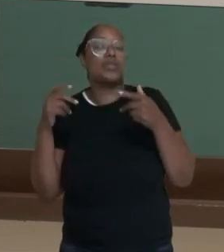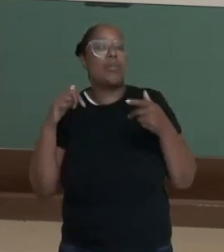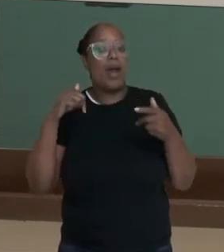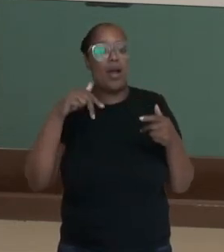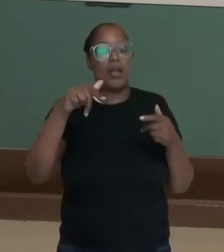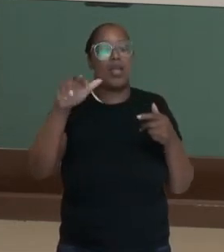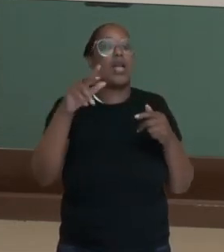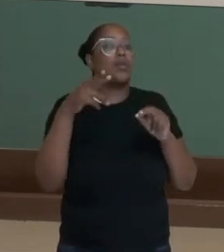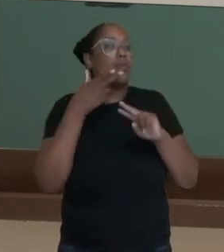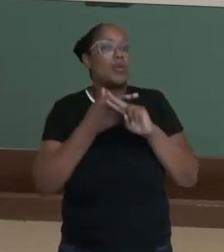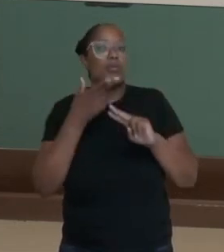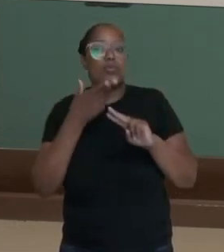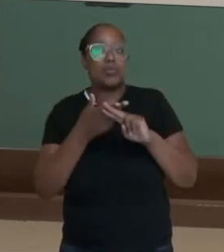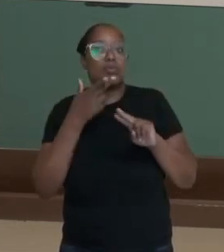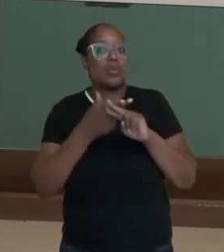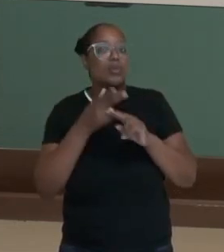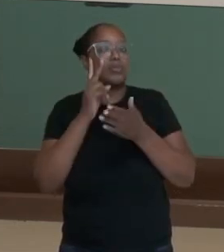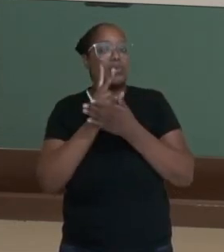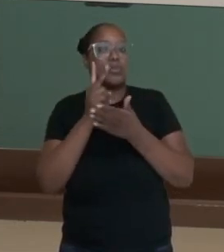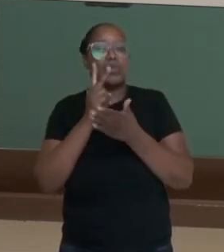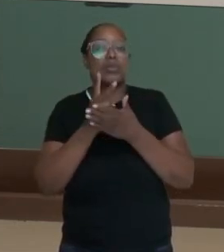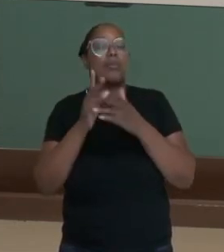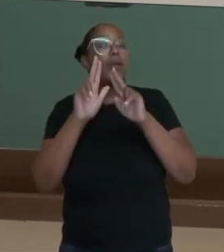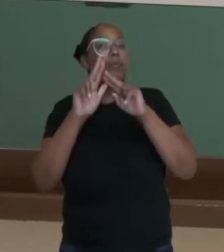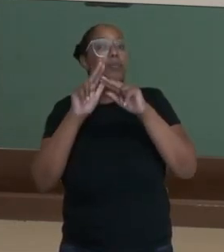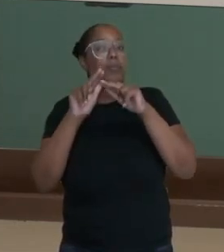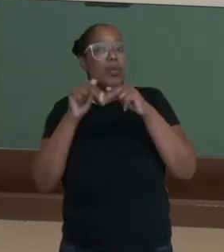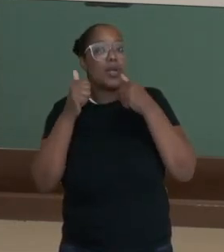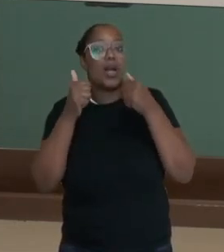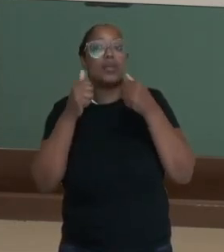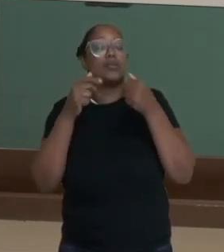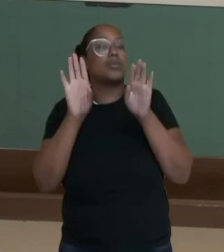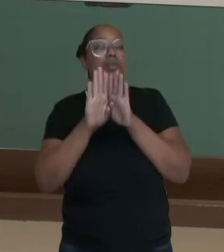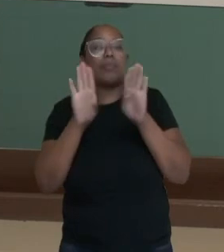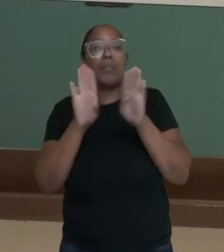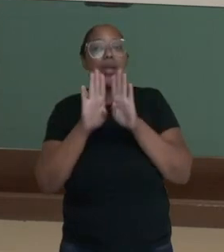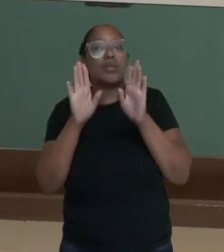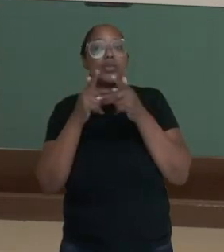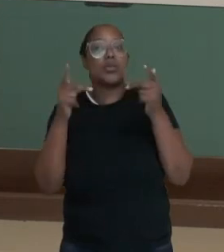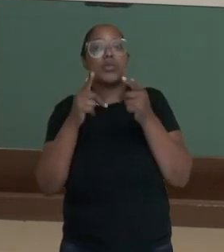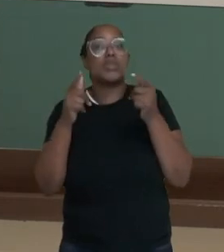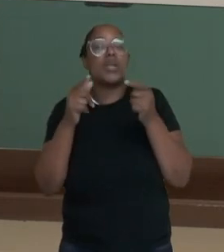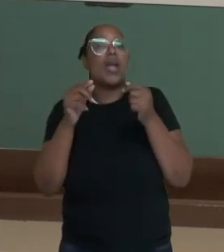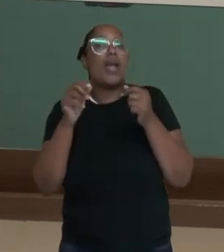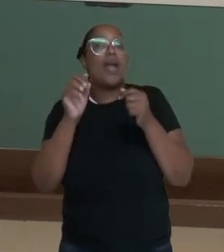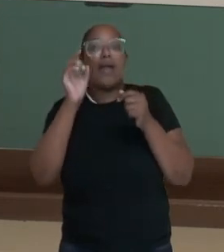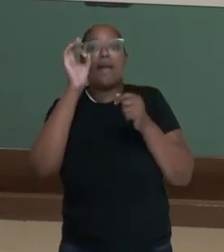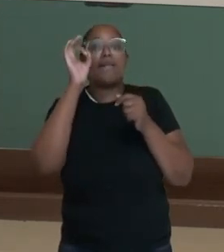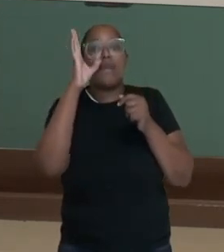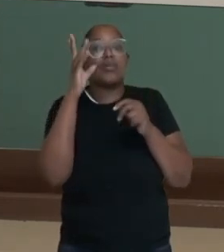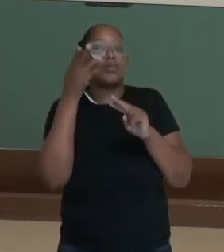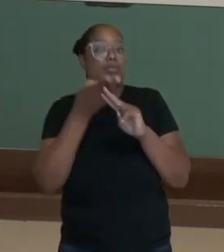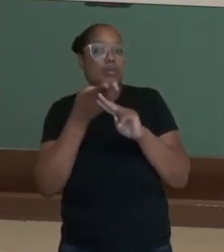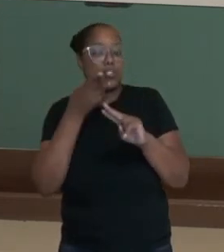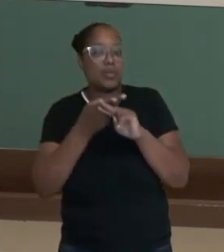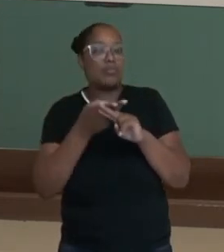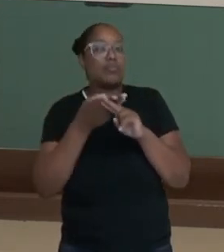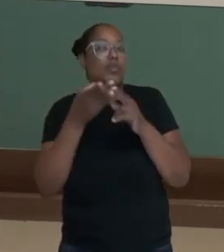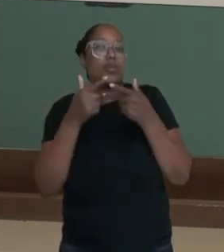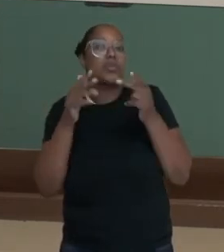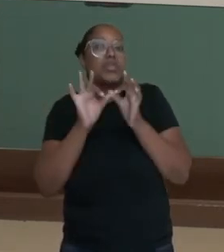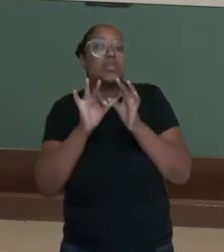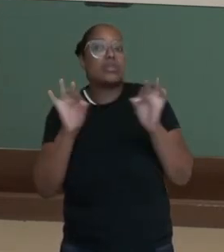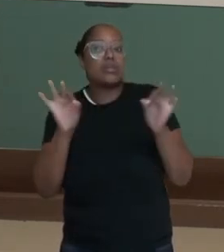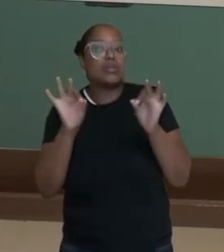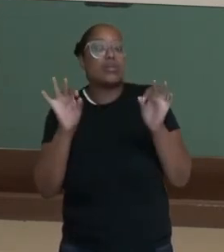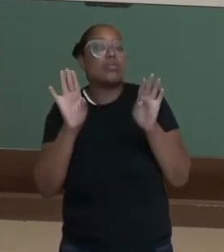eles são utilizados. E por causa exatamente que a resistência deles nesse formato também é muito grande. Especificamente